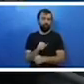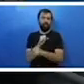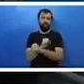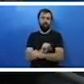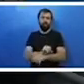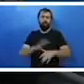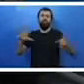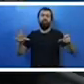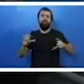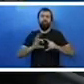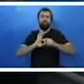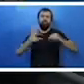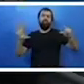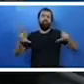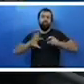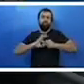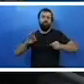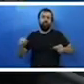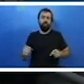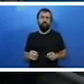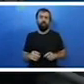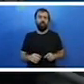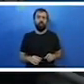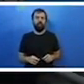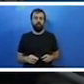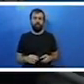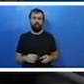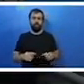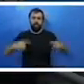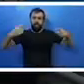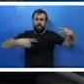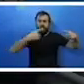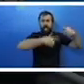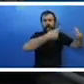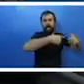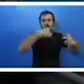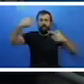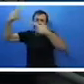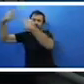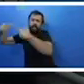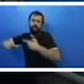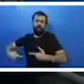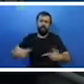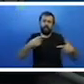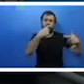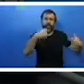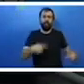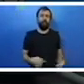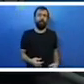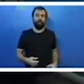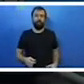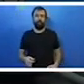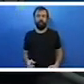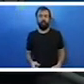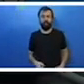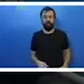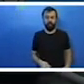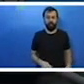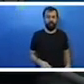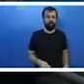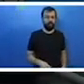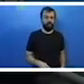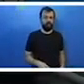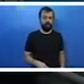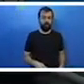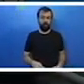Estados Unidos fez a Revolução Americana, se libertou da Inglaterra em 1776, né, com Washington Luiz.